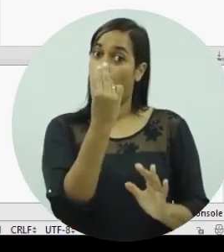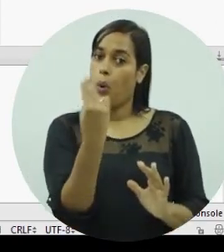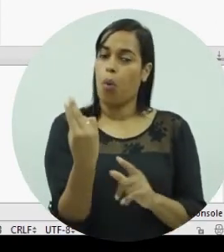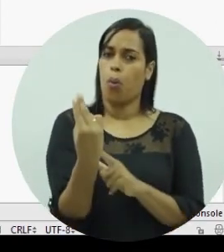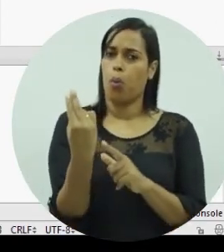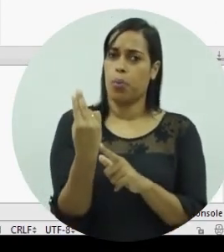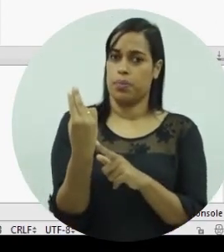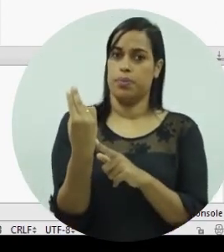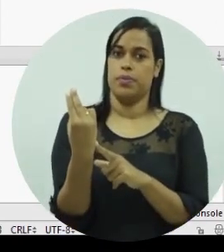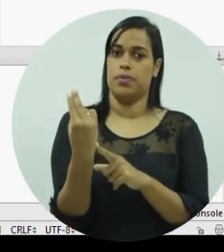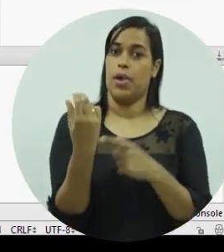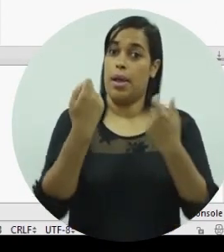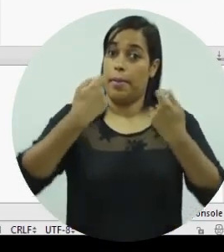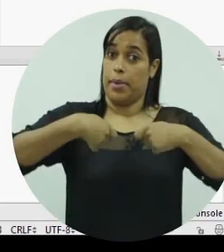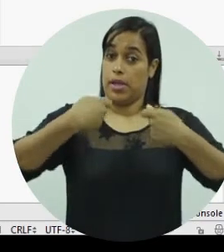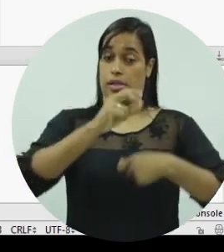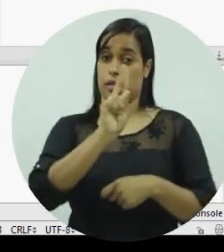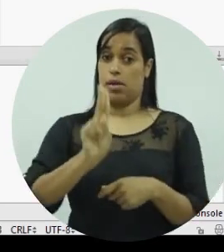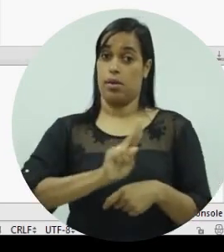do ou,